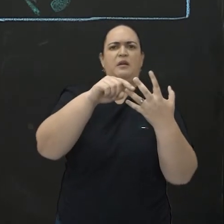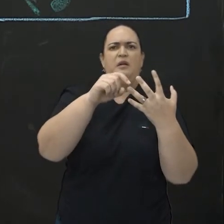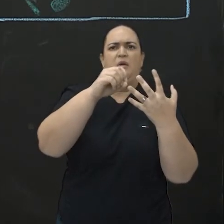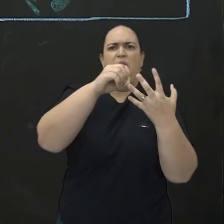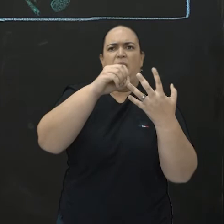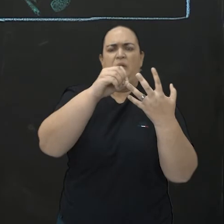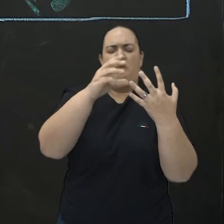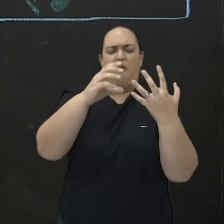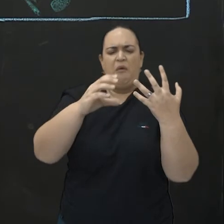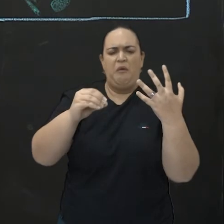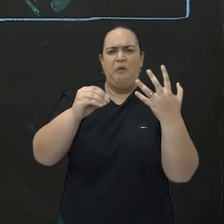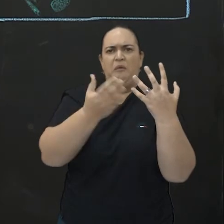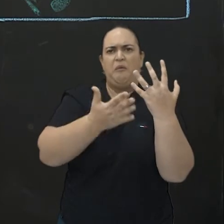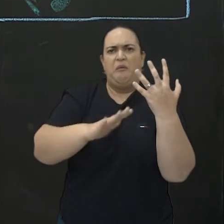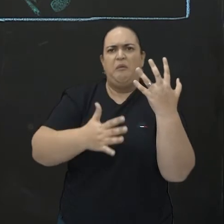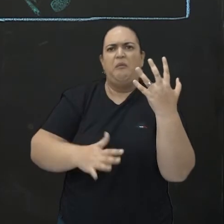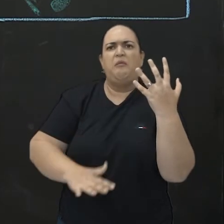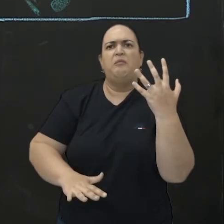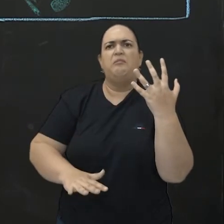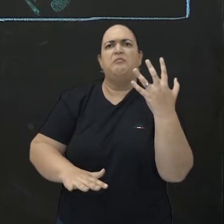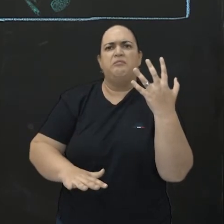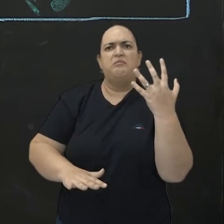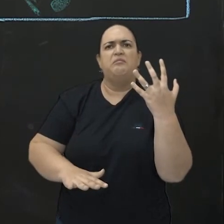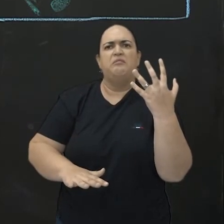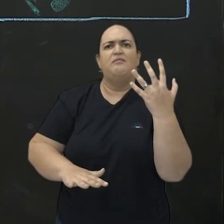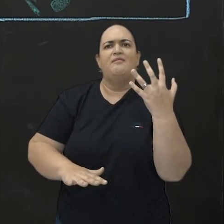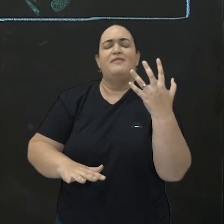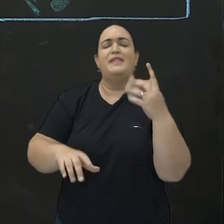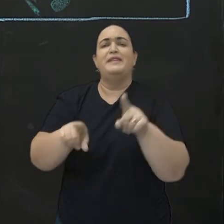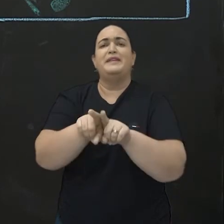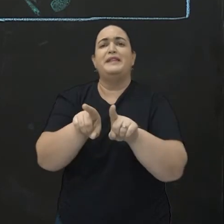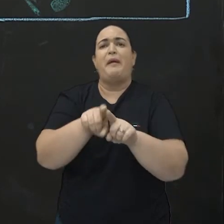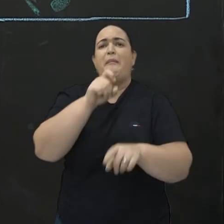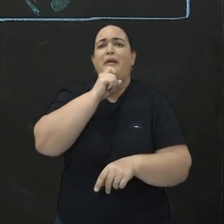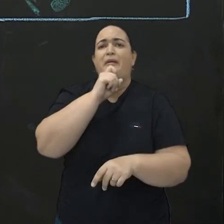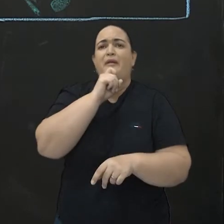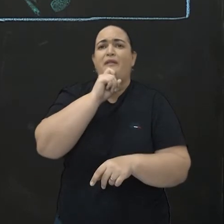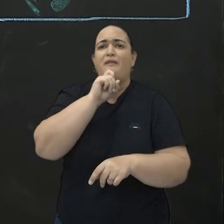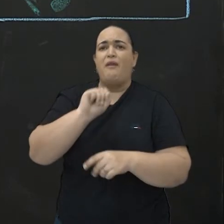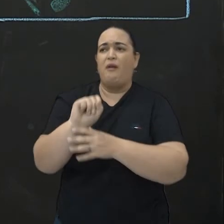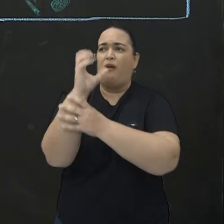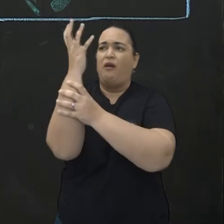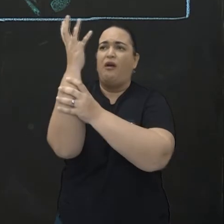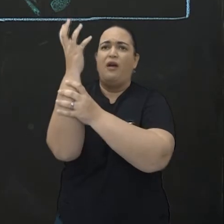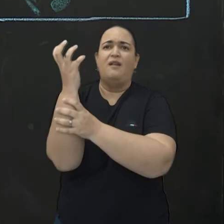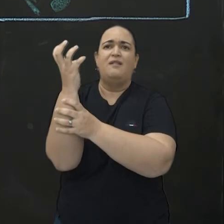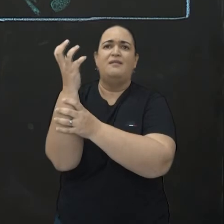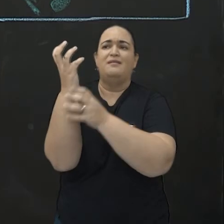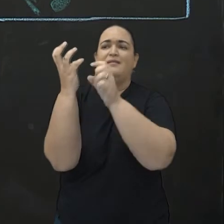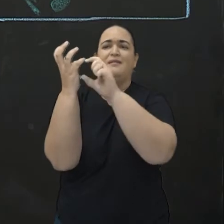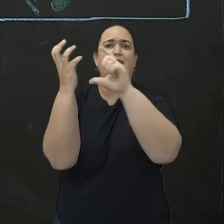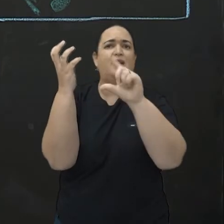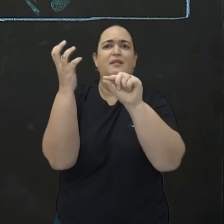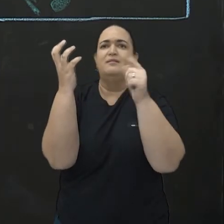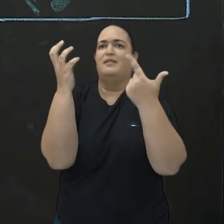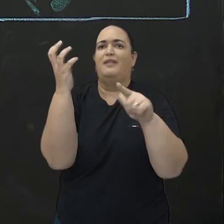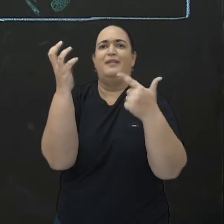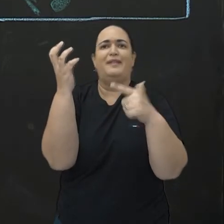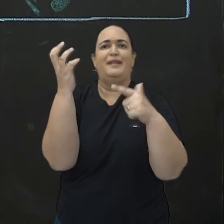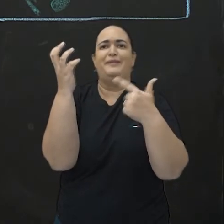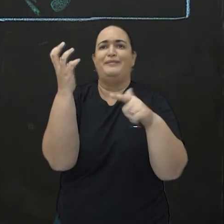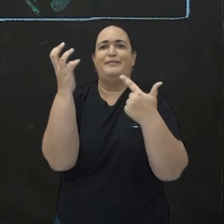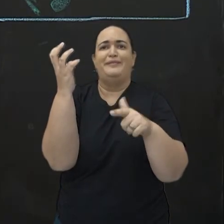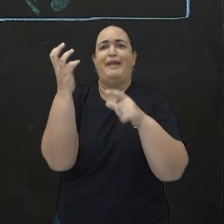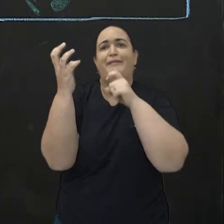e no inverno vai estar aí com as árvores somente com os galhos, sem as folhas porque já caíram.